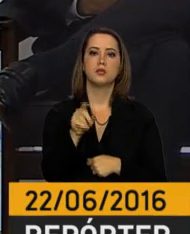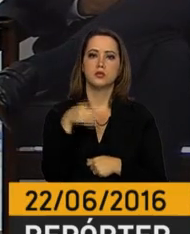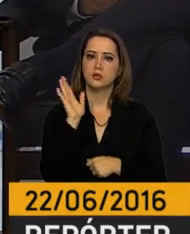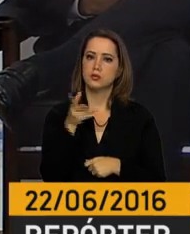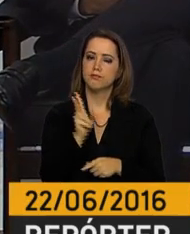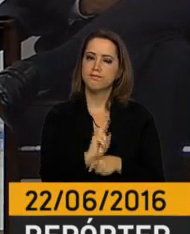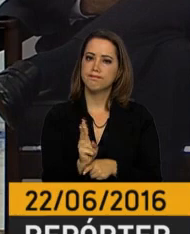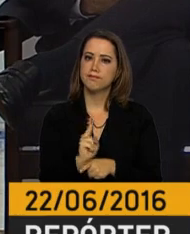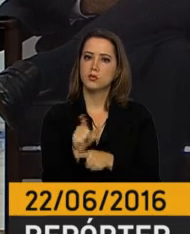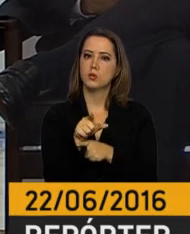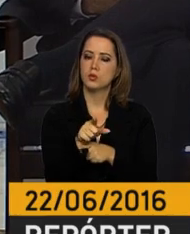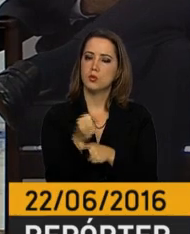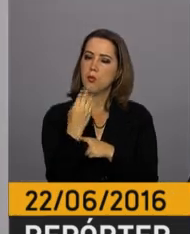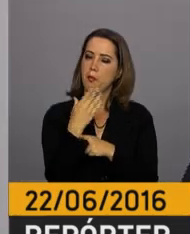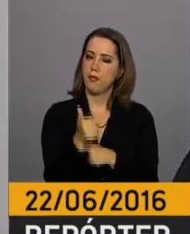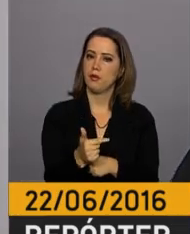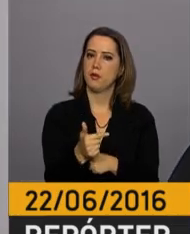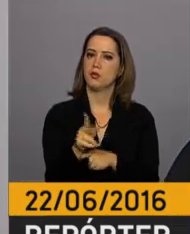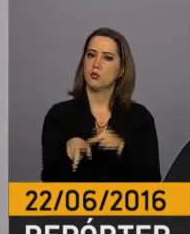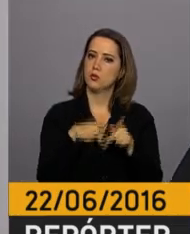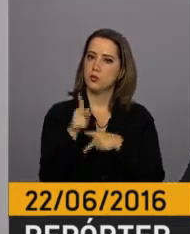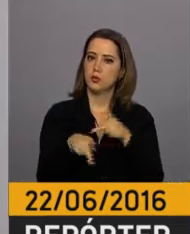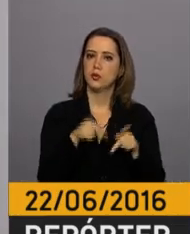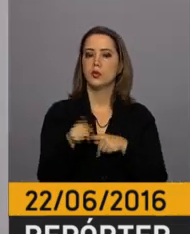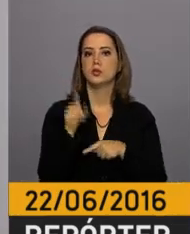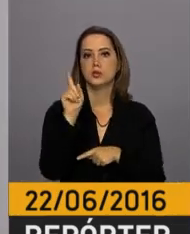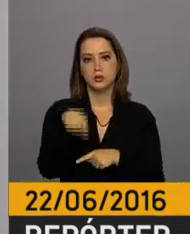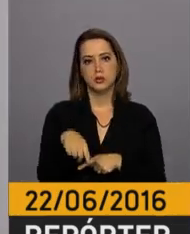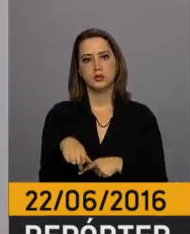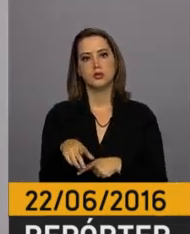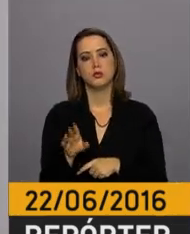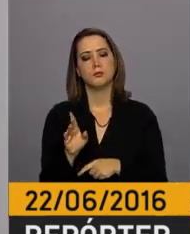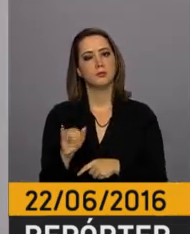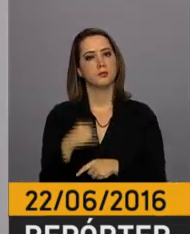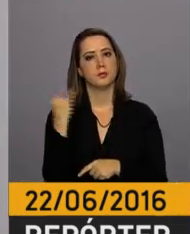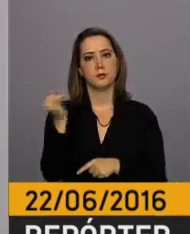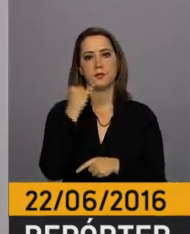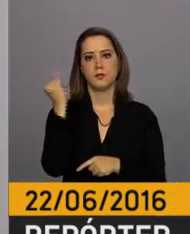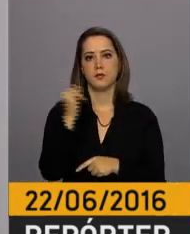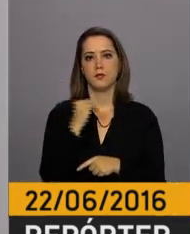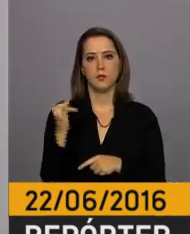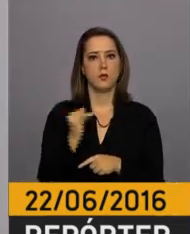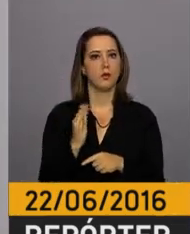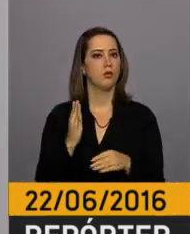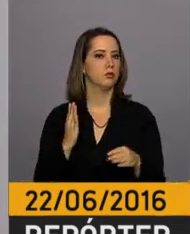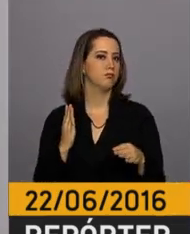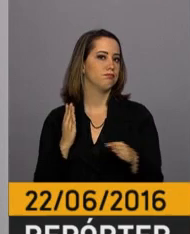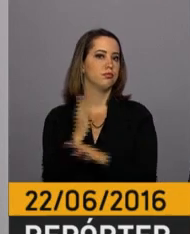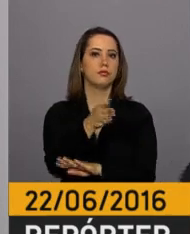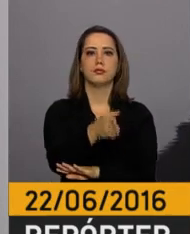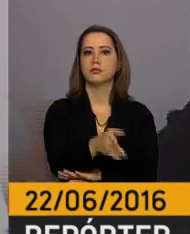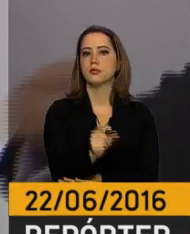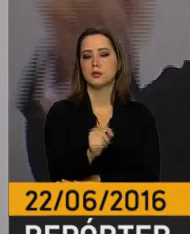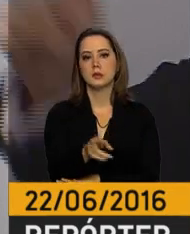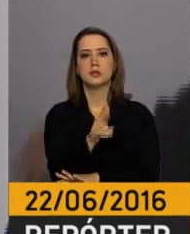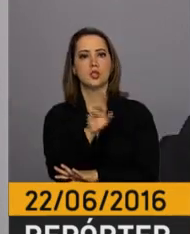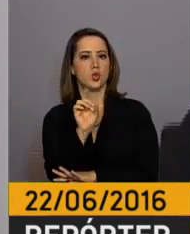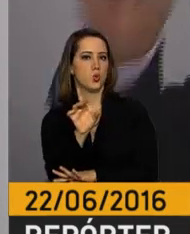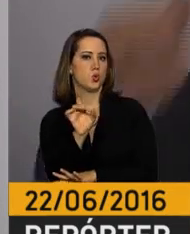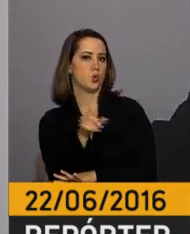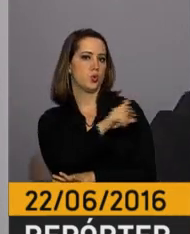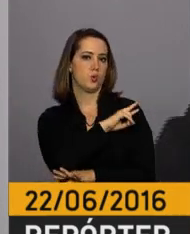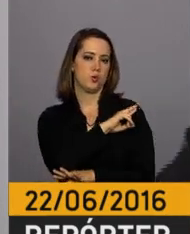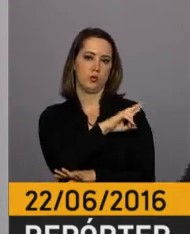públicos que tamanha s é sua importância que transcendem a serem eh representativos ou